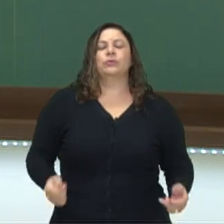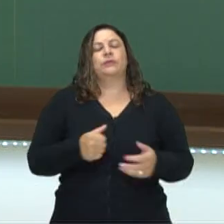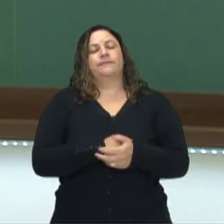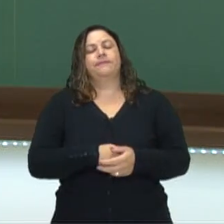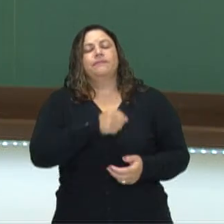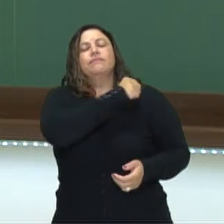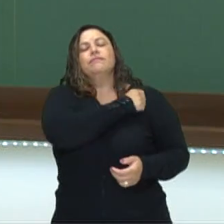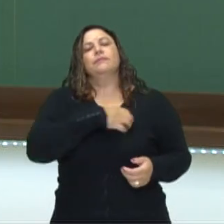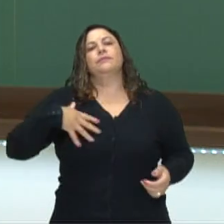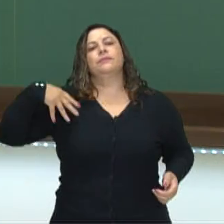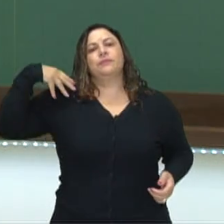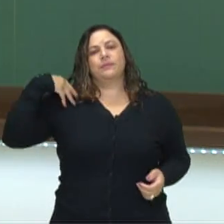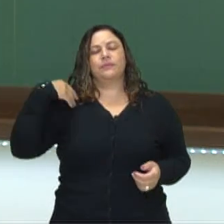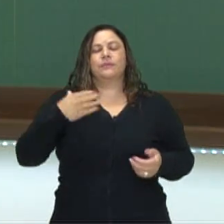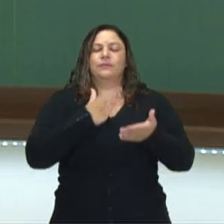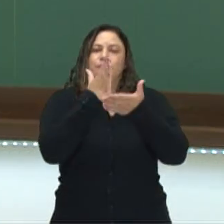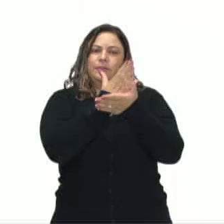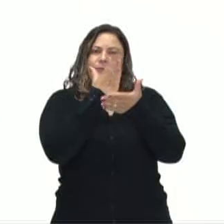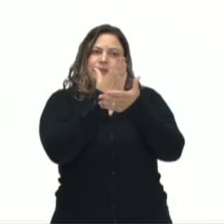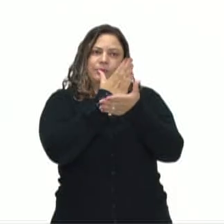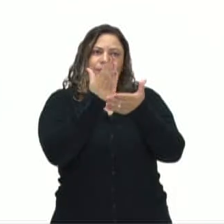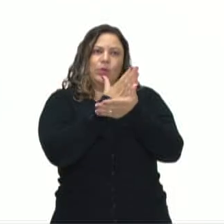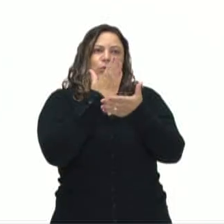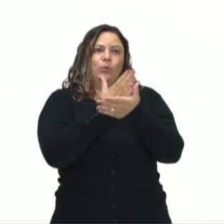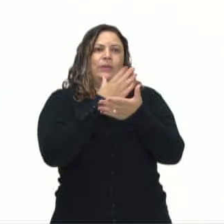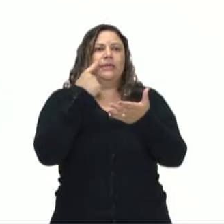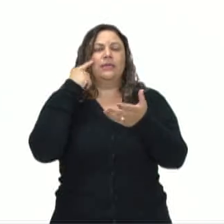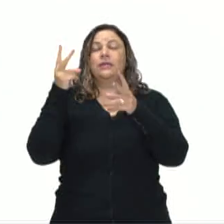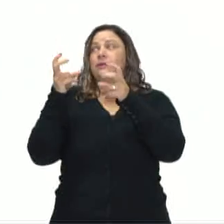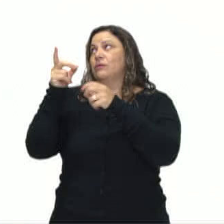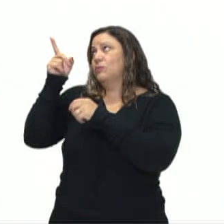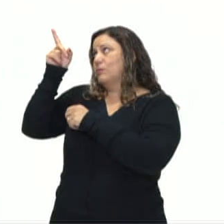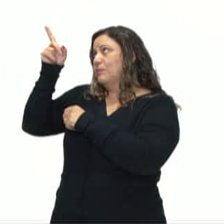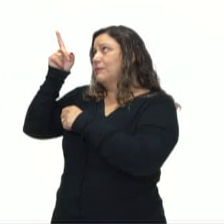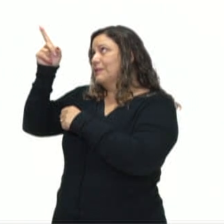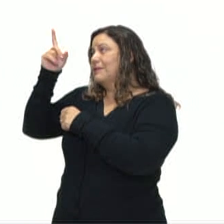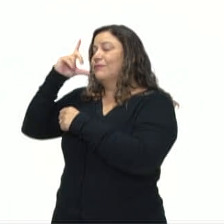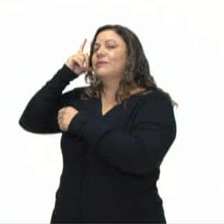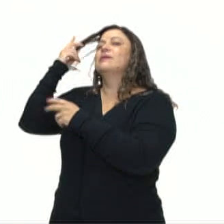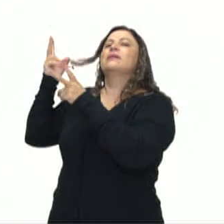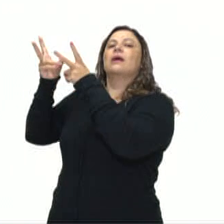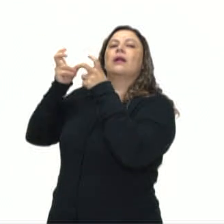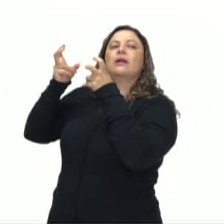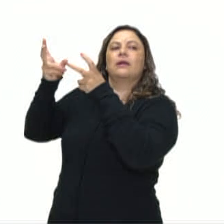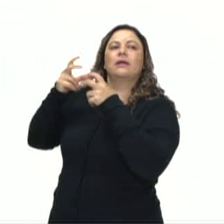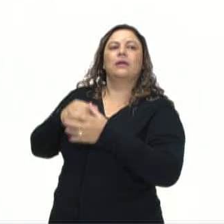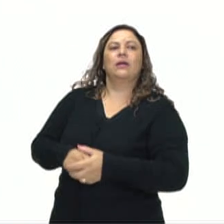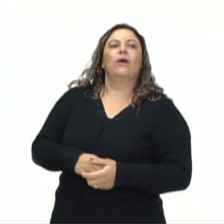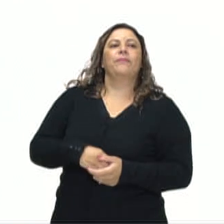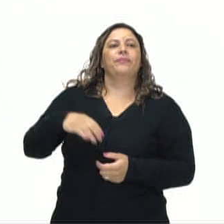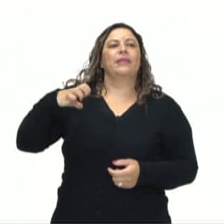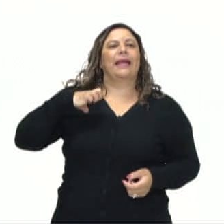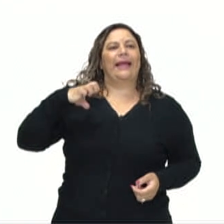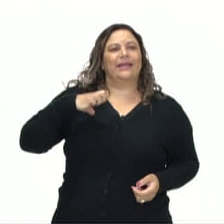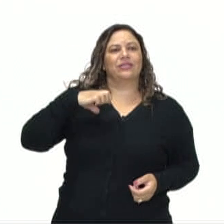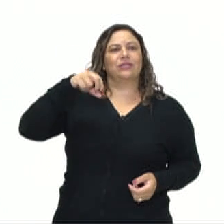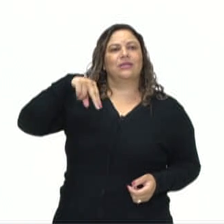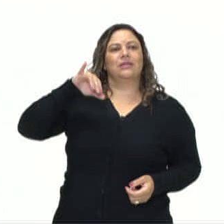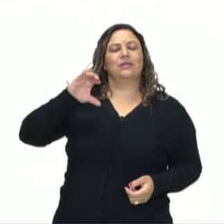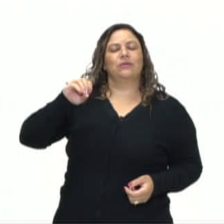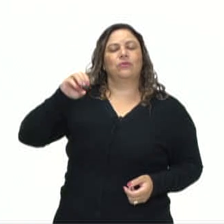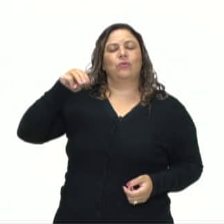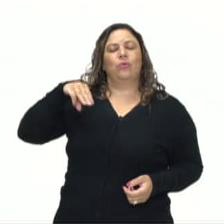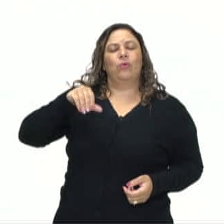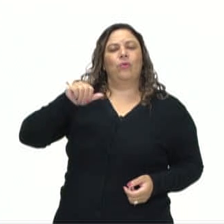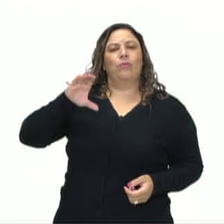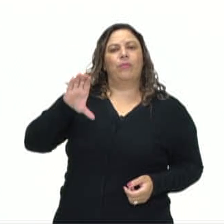isso no seu livro Ética Nicômaco, que vocês estão vendo aqui. Tá? Nesse livro ele vai atrelar prazer, né,